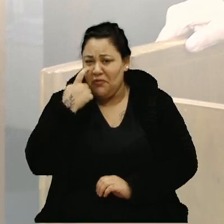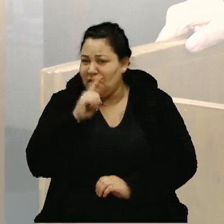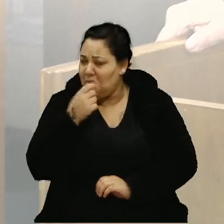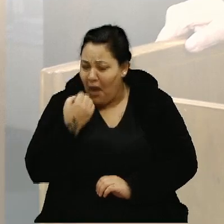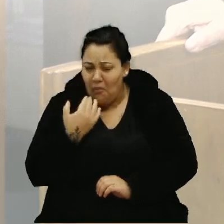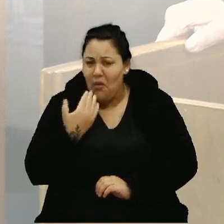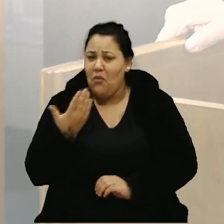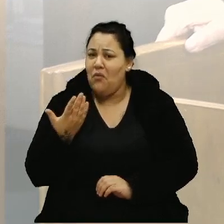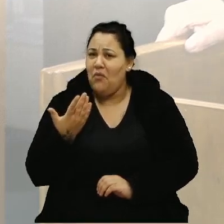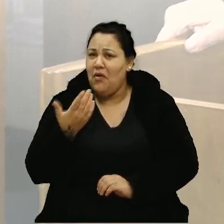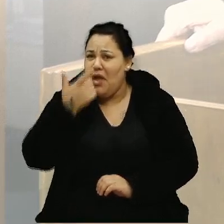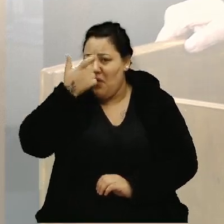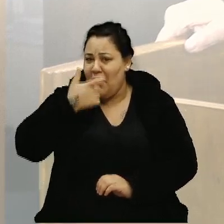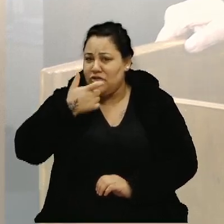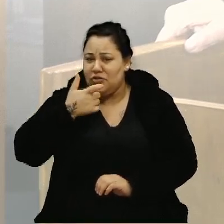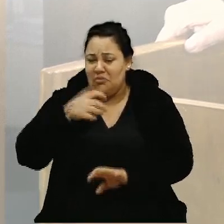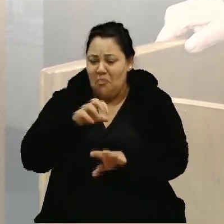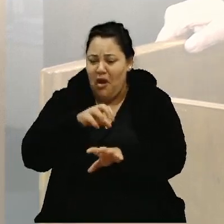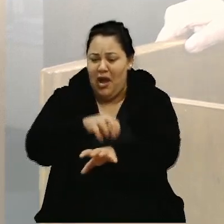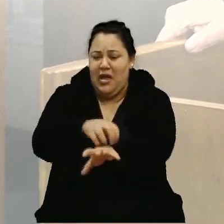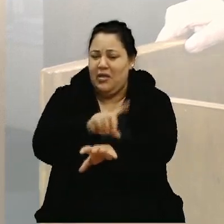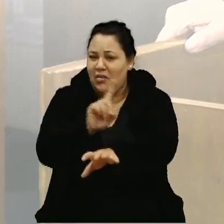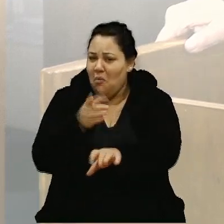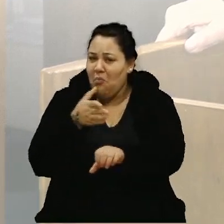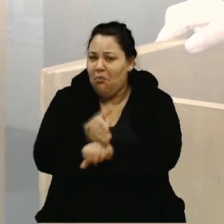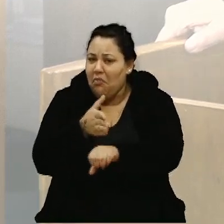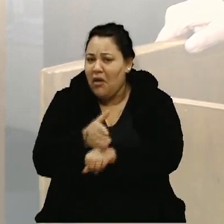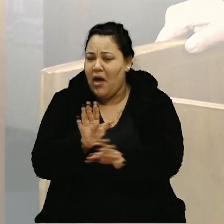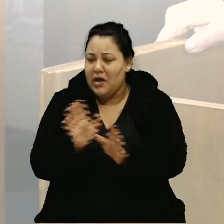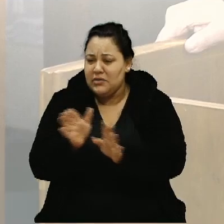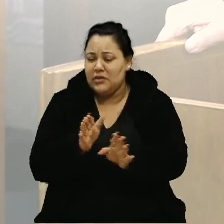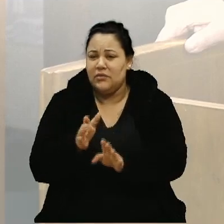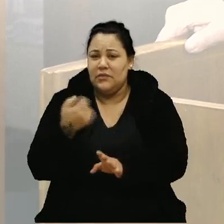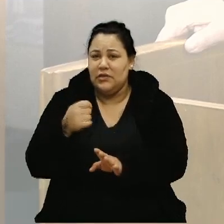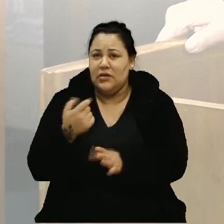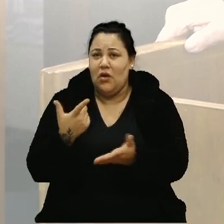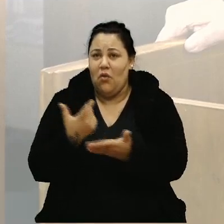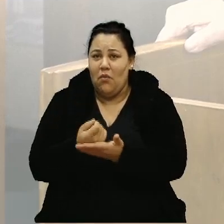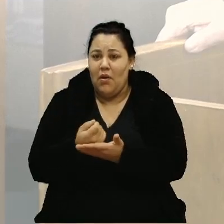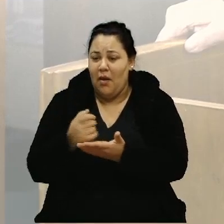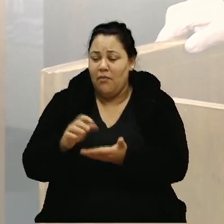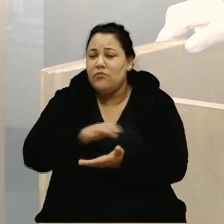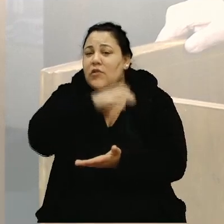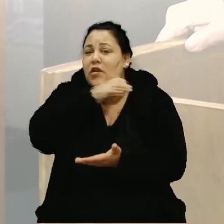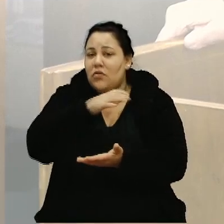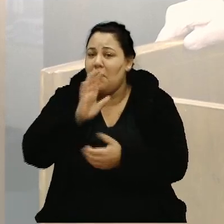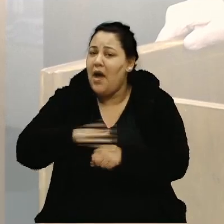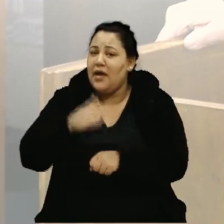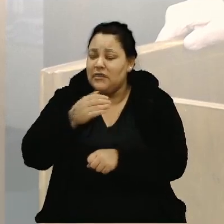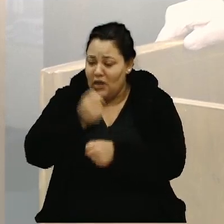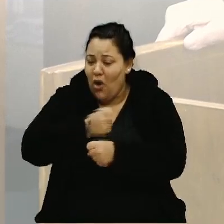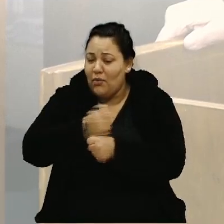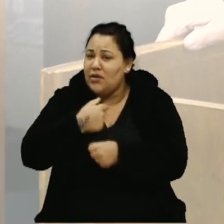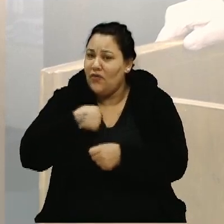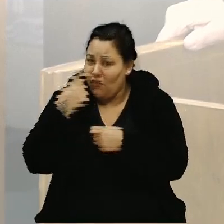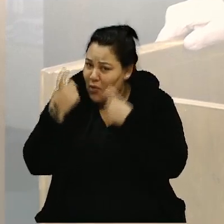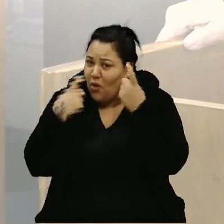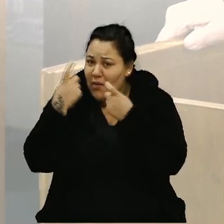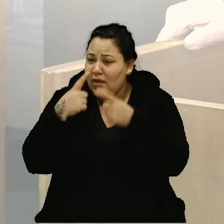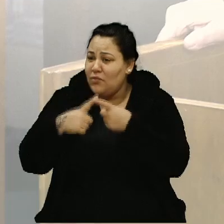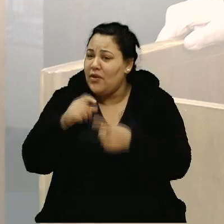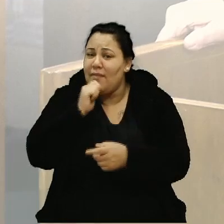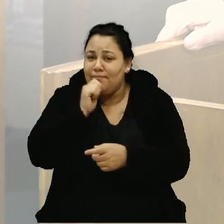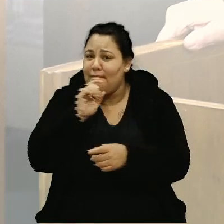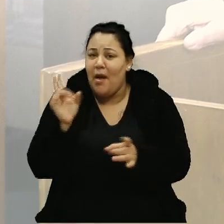que até carreta não passa aí, né? Vão ter que comprar mais um pedaço do terreno. São obras que nos deixam preocupadíssimas. E o